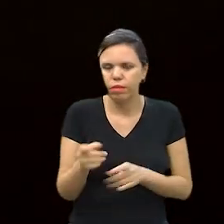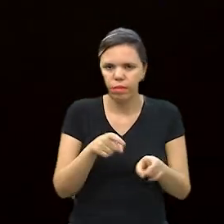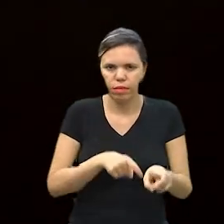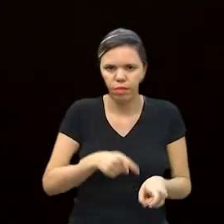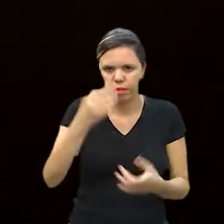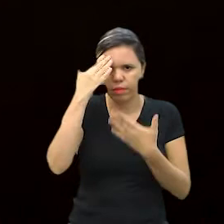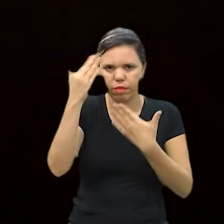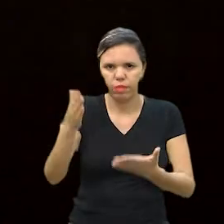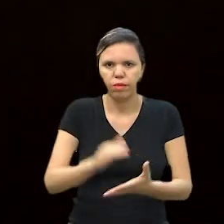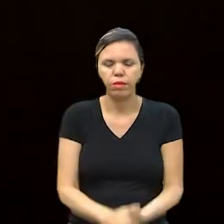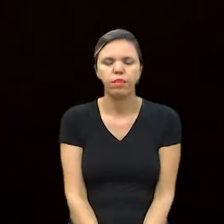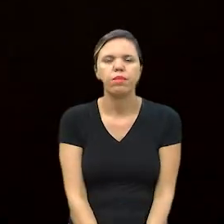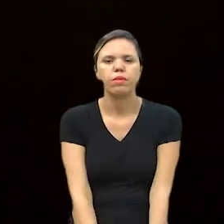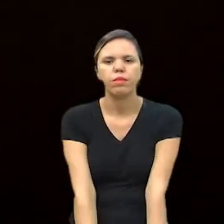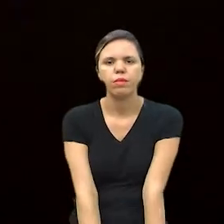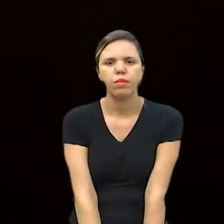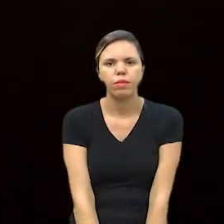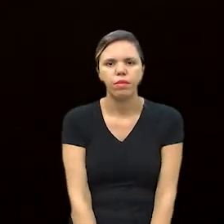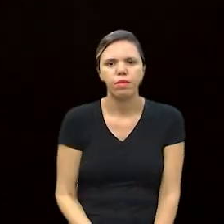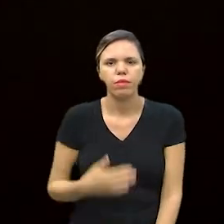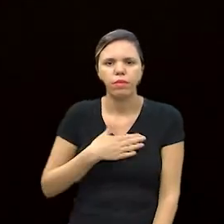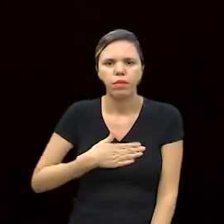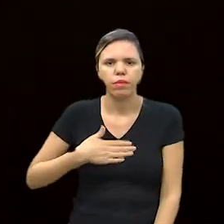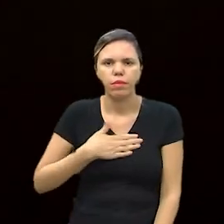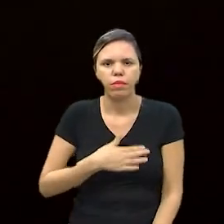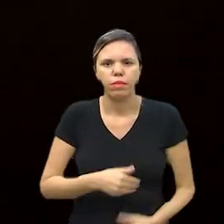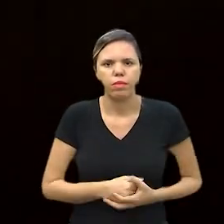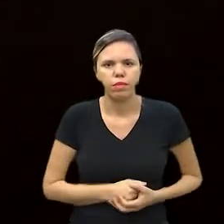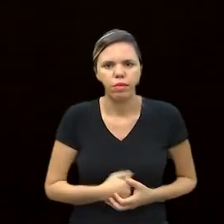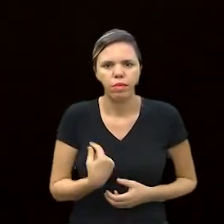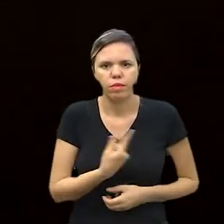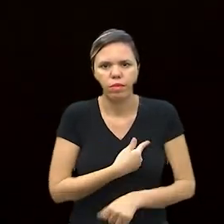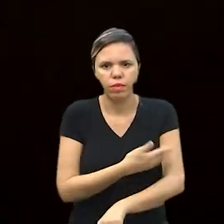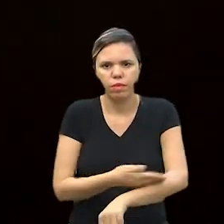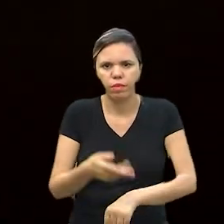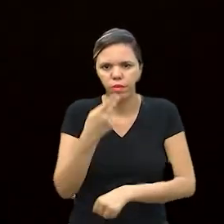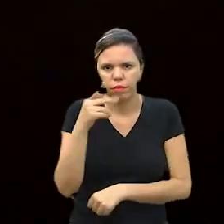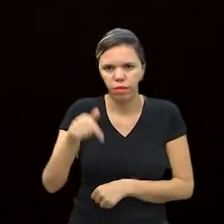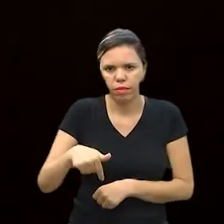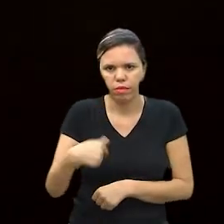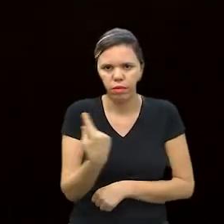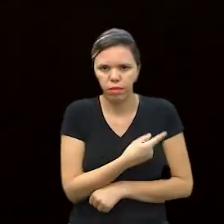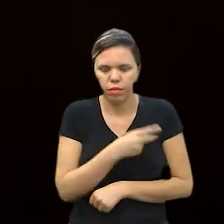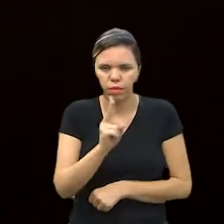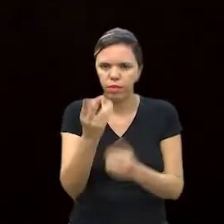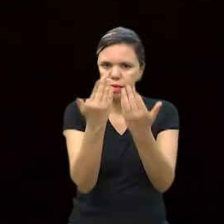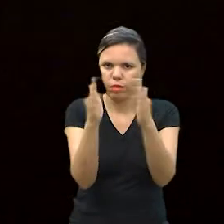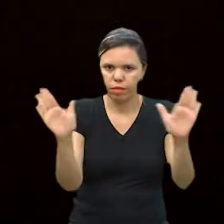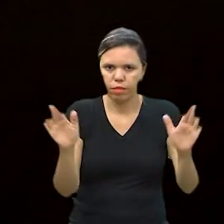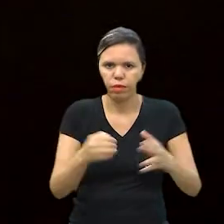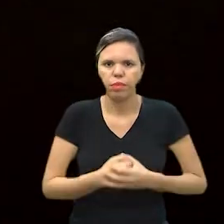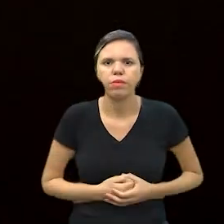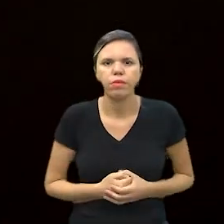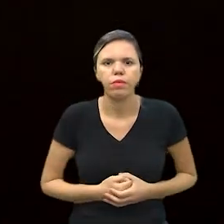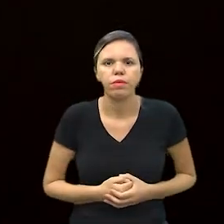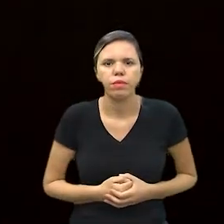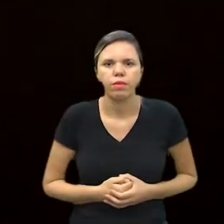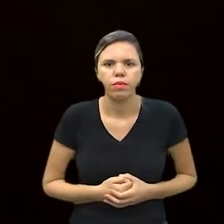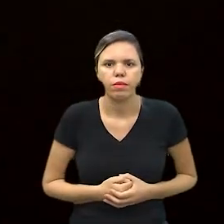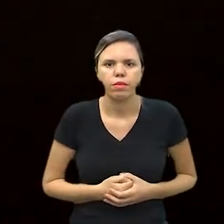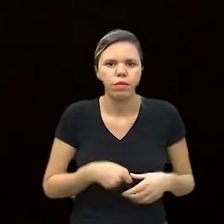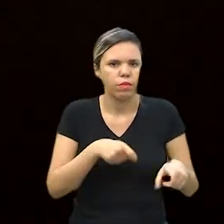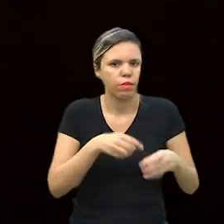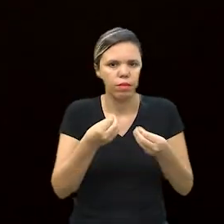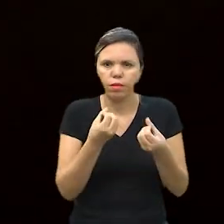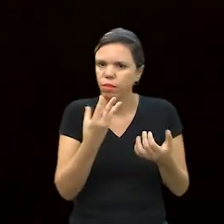Obrigada. Imagina, foi um prazer. É o que nós costumamos dizer, que aqui a gente está sempre de portas abertas. O Sítio Boa Terra não